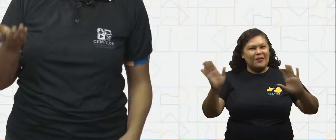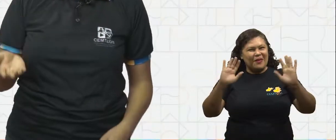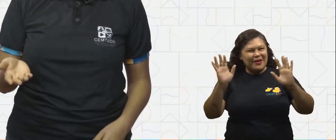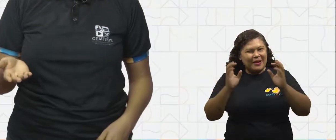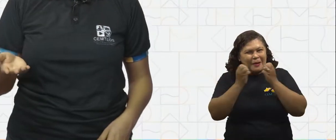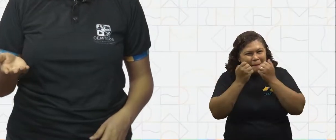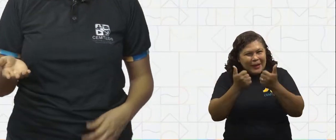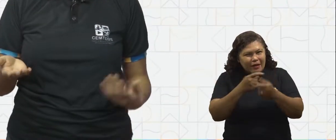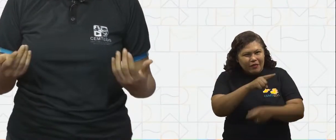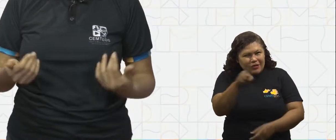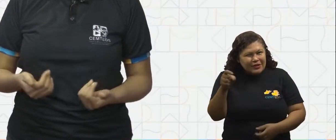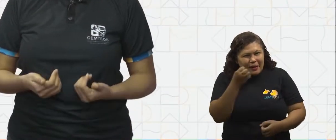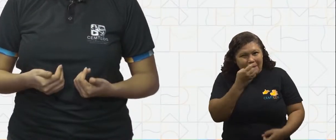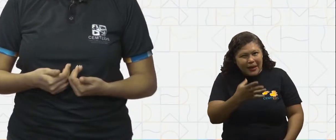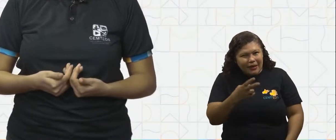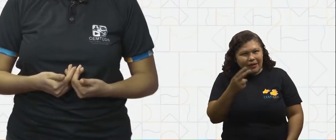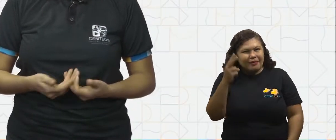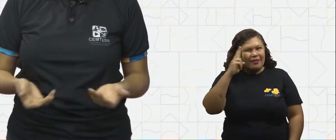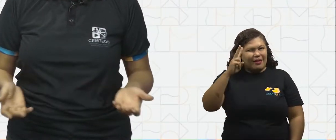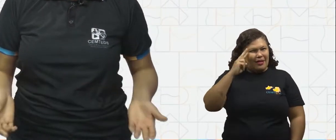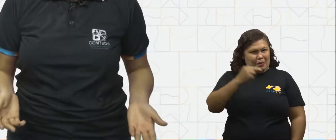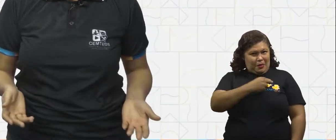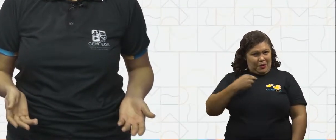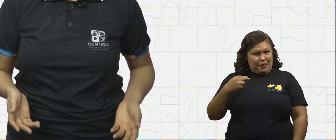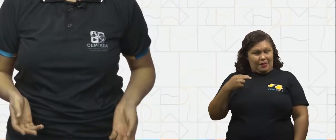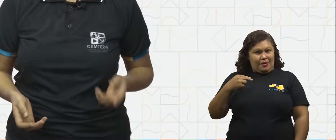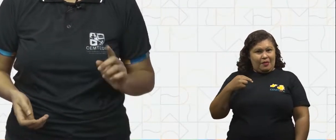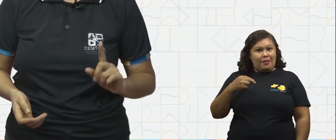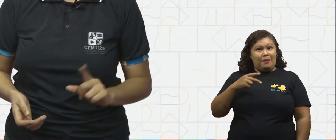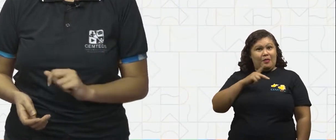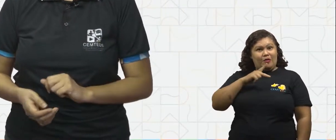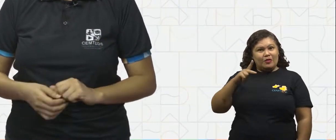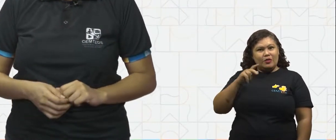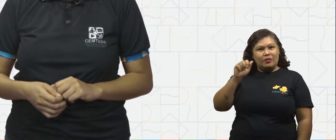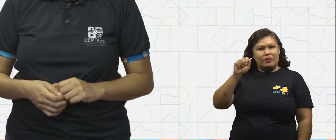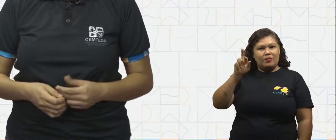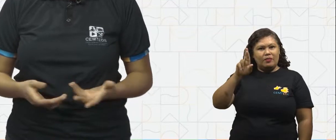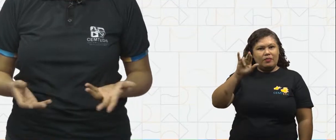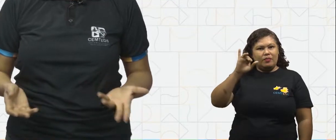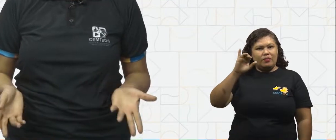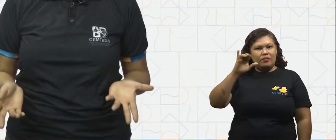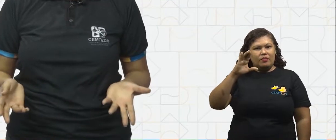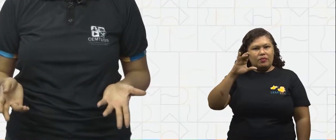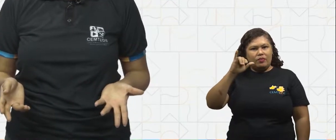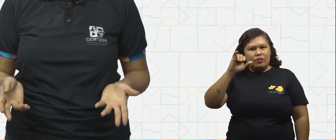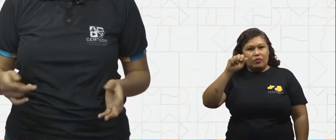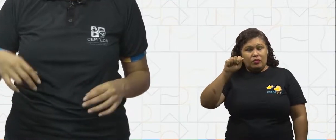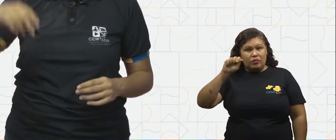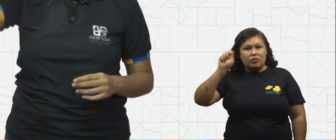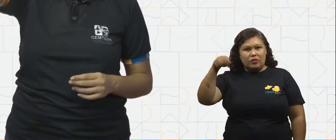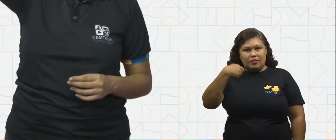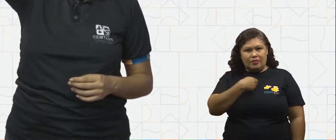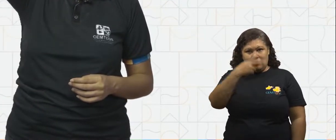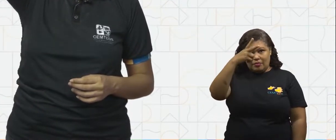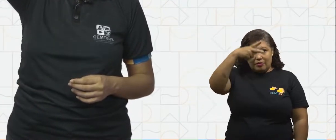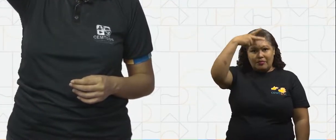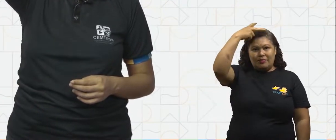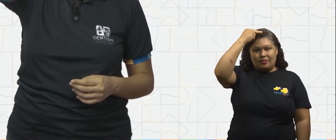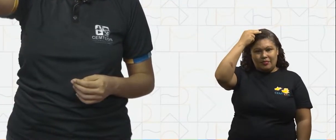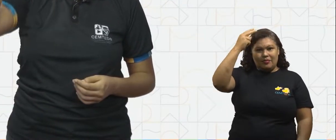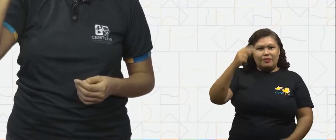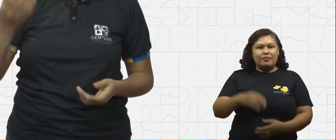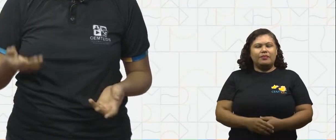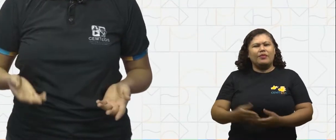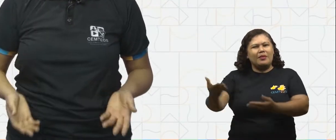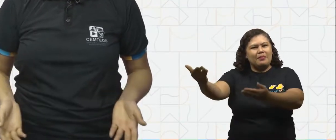Olá, como você está? Lembra o meu nome? Sou a professora Arícia Gisele. O meu sinal na comunidade surda é